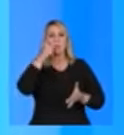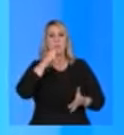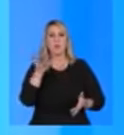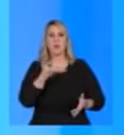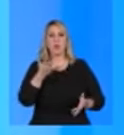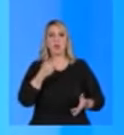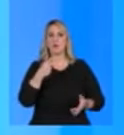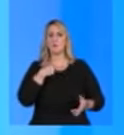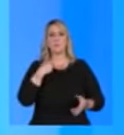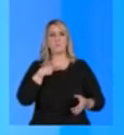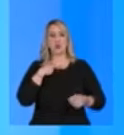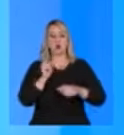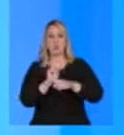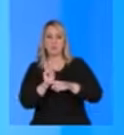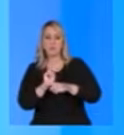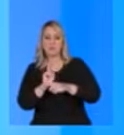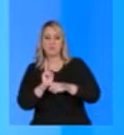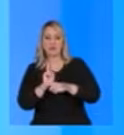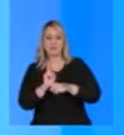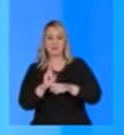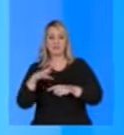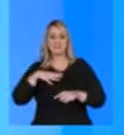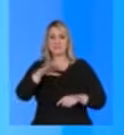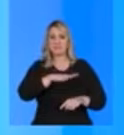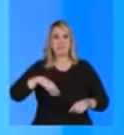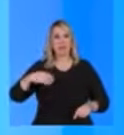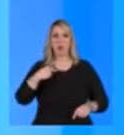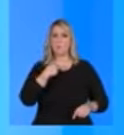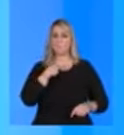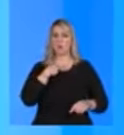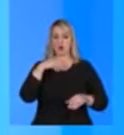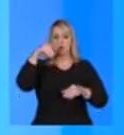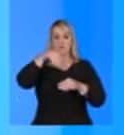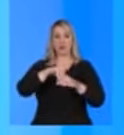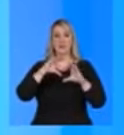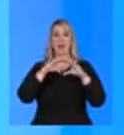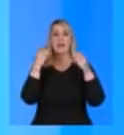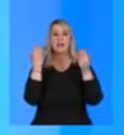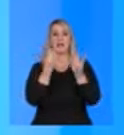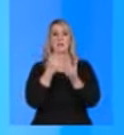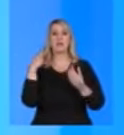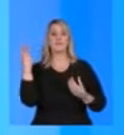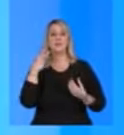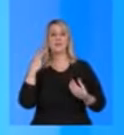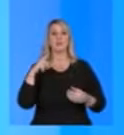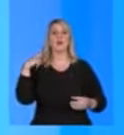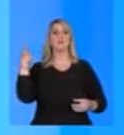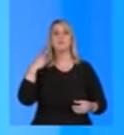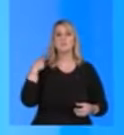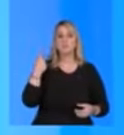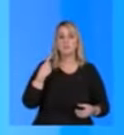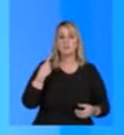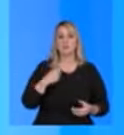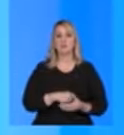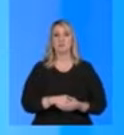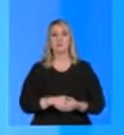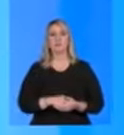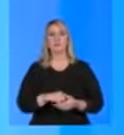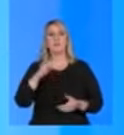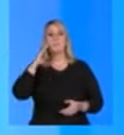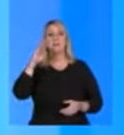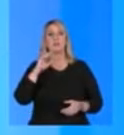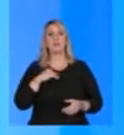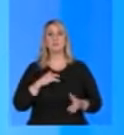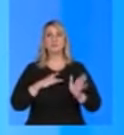não deveria gerir uma cidade não deveria votar na Câmara de Vereadores não deveria votar na Câmara de Deputados e ainda mais aqueles que